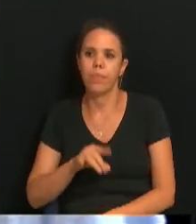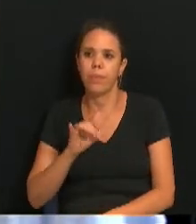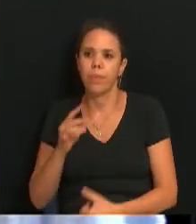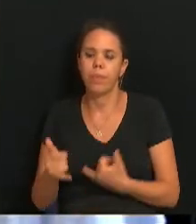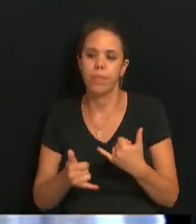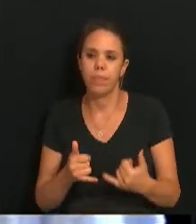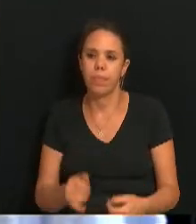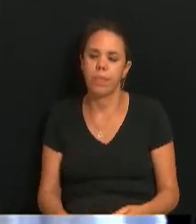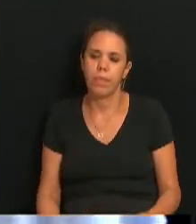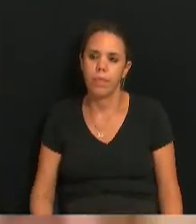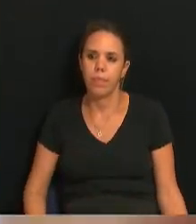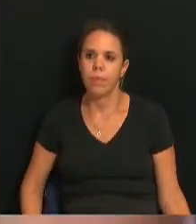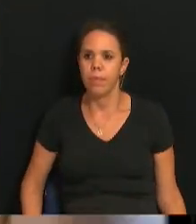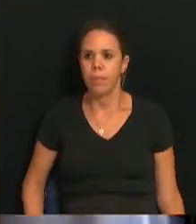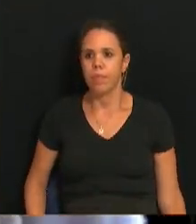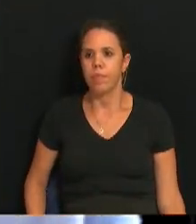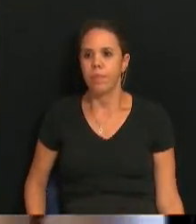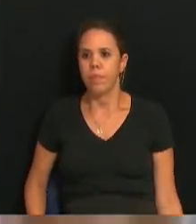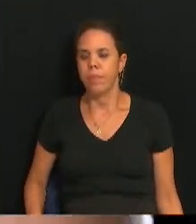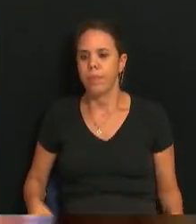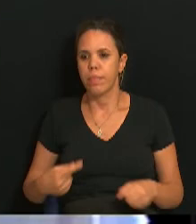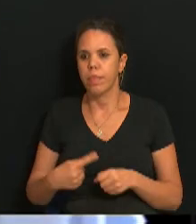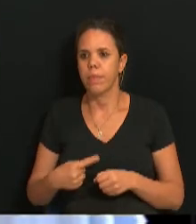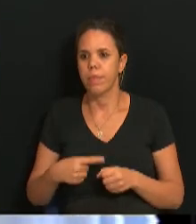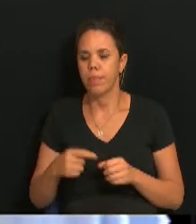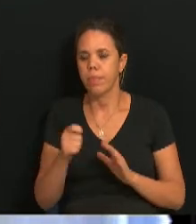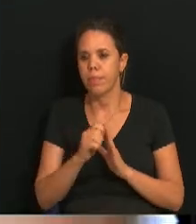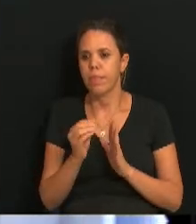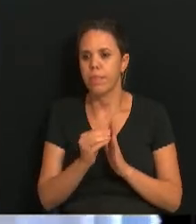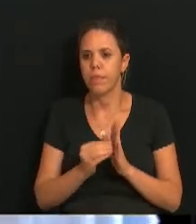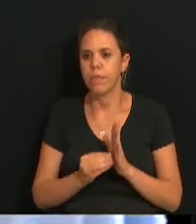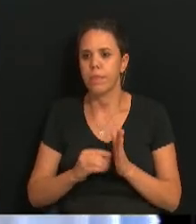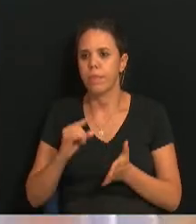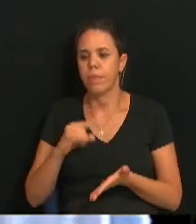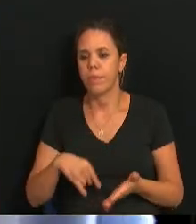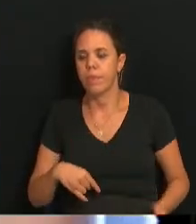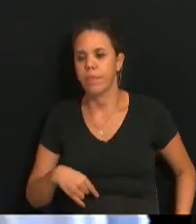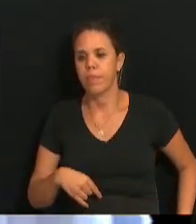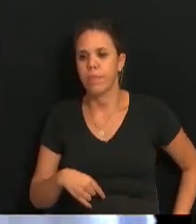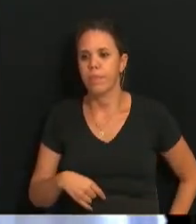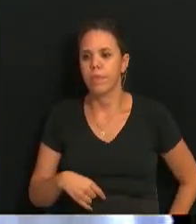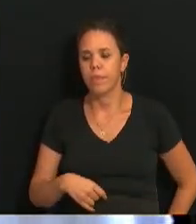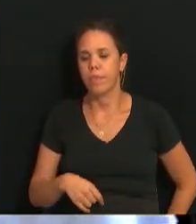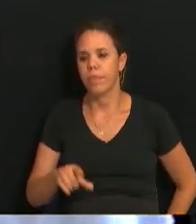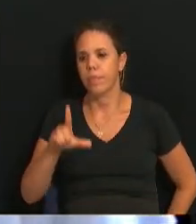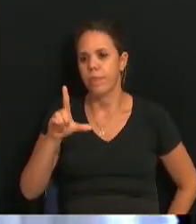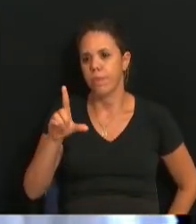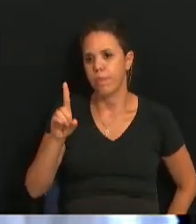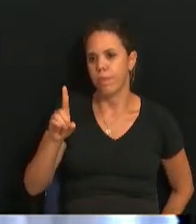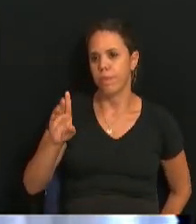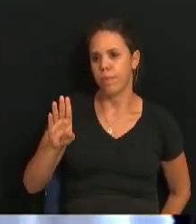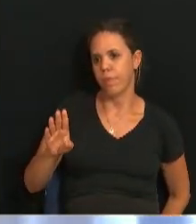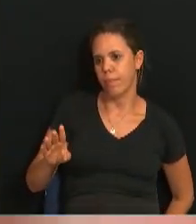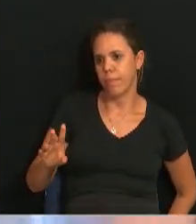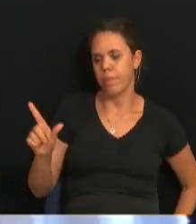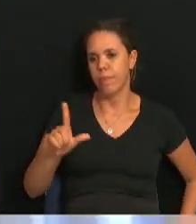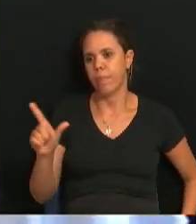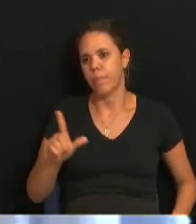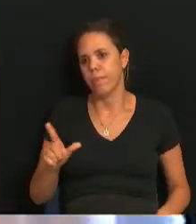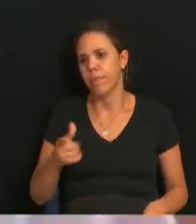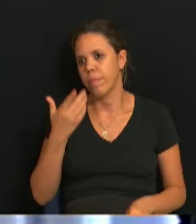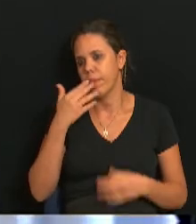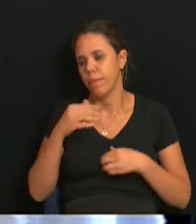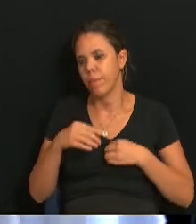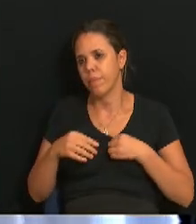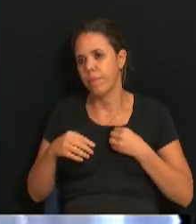recreação. O município que escreve isso em documento está rasgando a LDB e toda a lógica da educação infantil, porque ele está